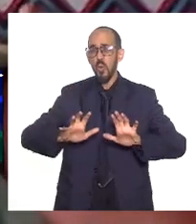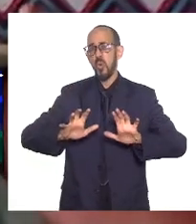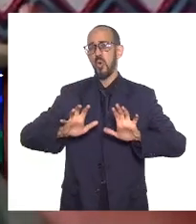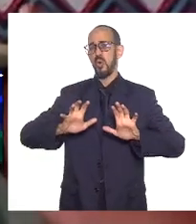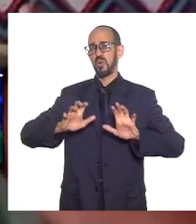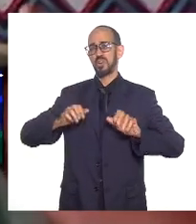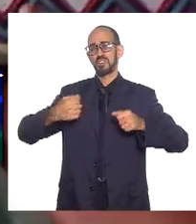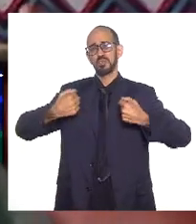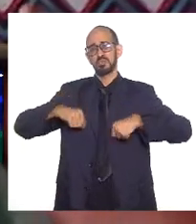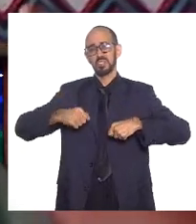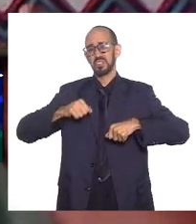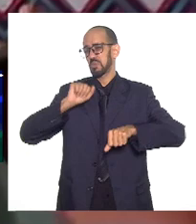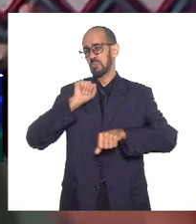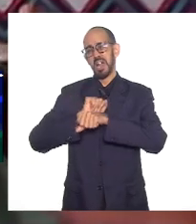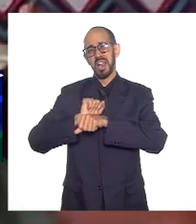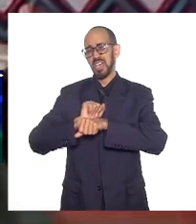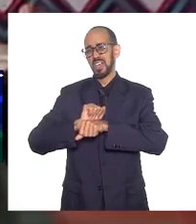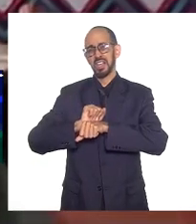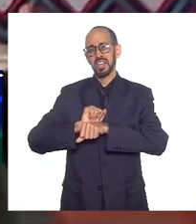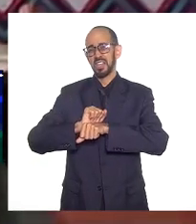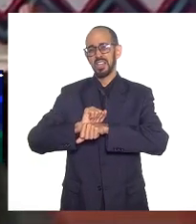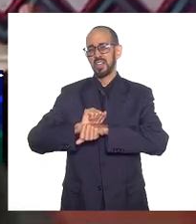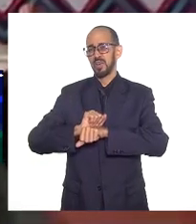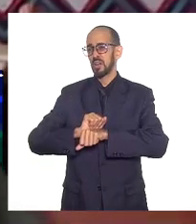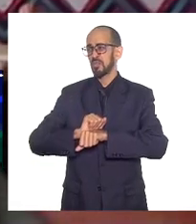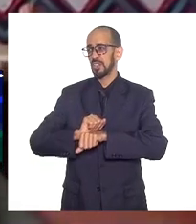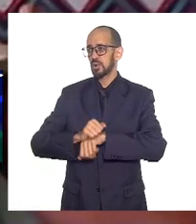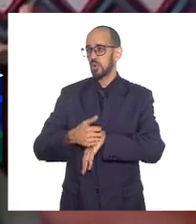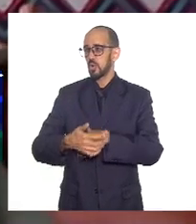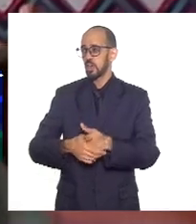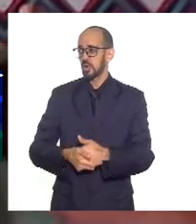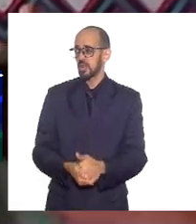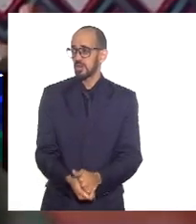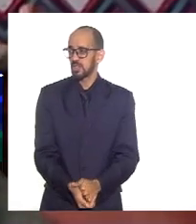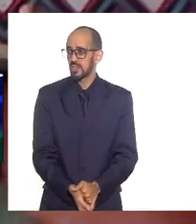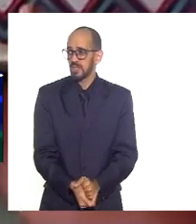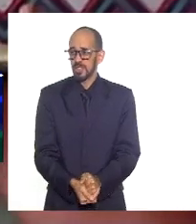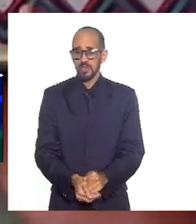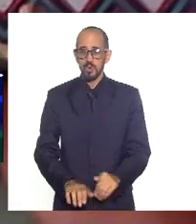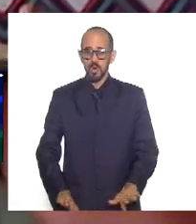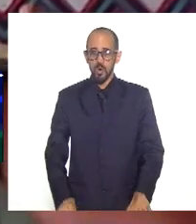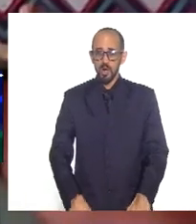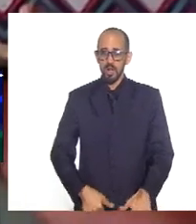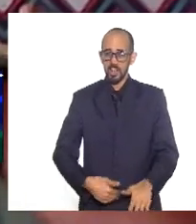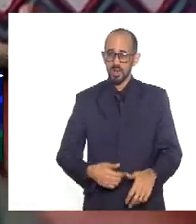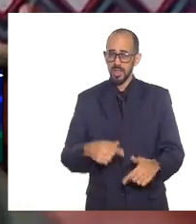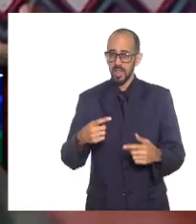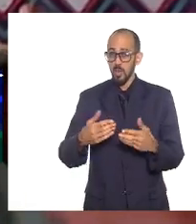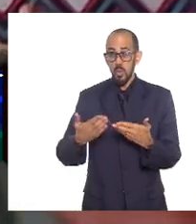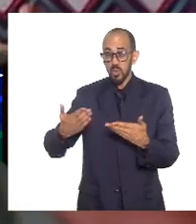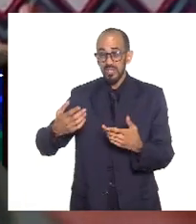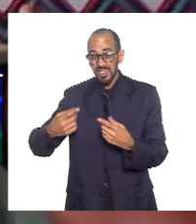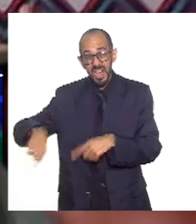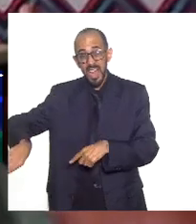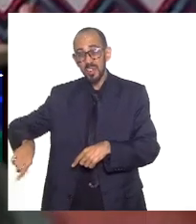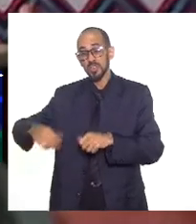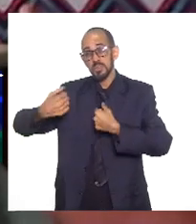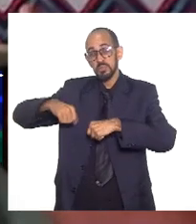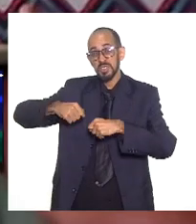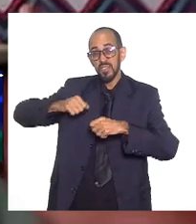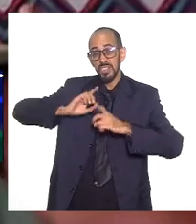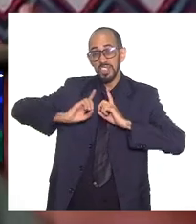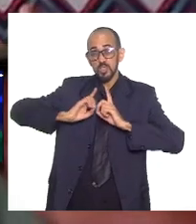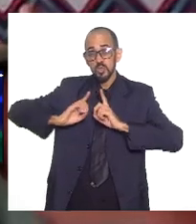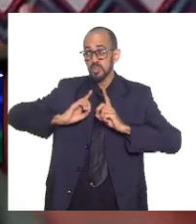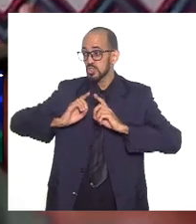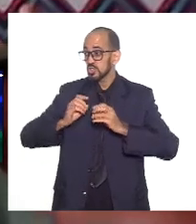sociedade. A gente não deveria estar aqui discutindo isso, muito pelo contrário. A gente devia estar aqui discutindo de que forma a